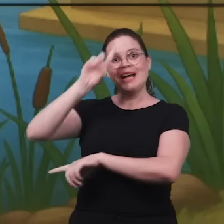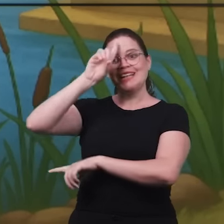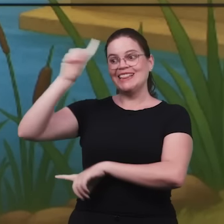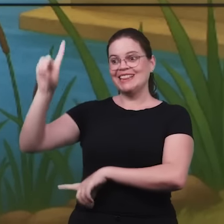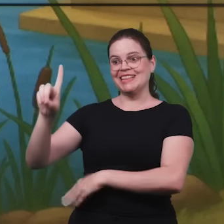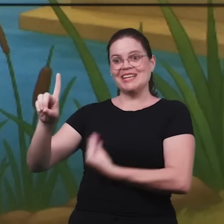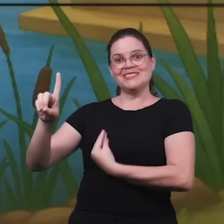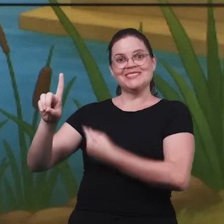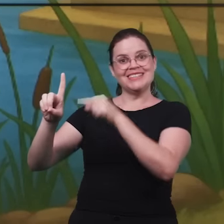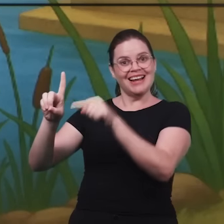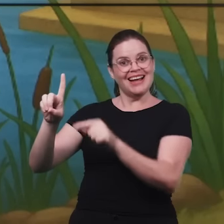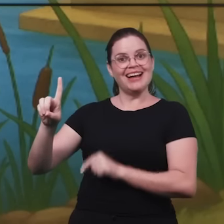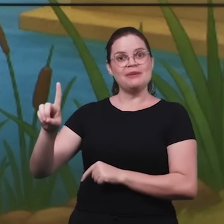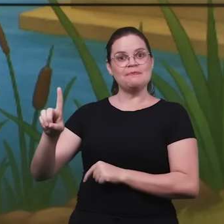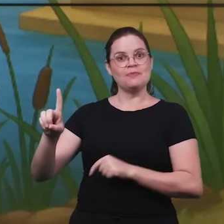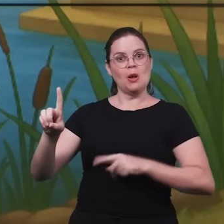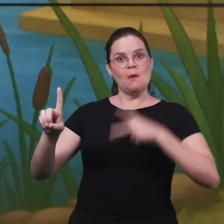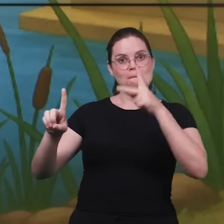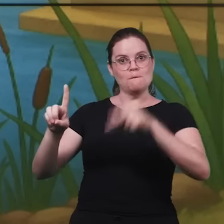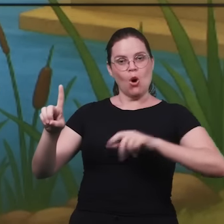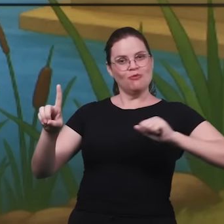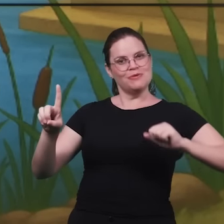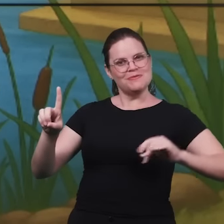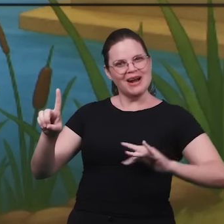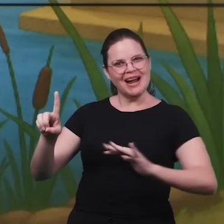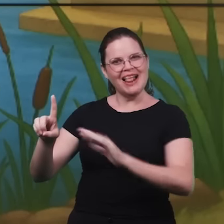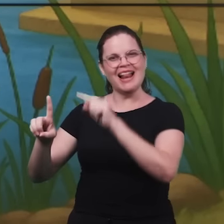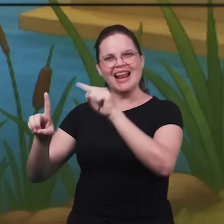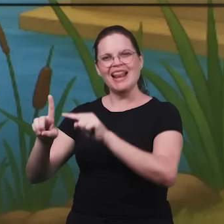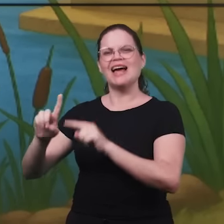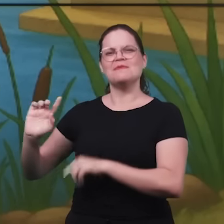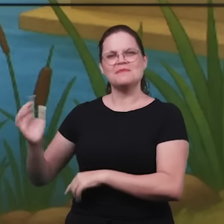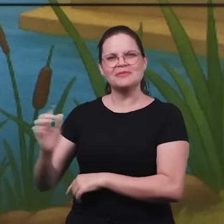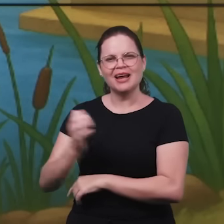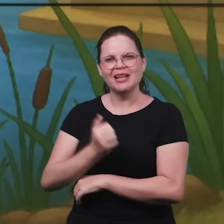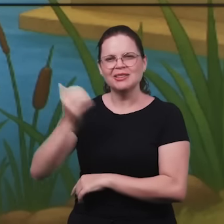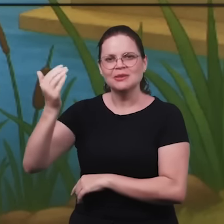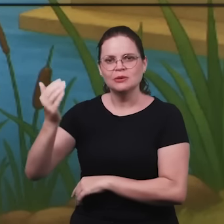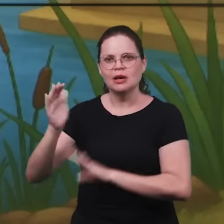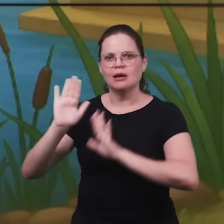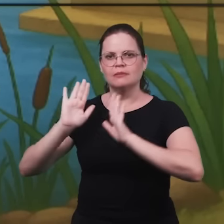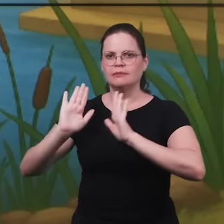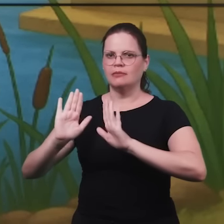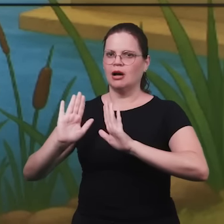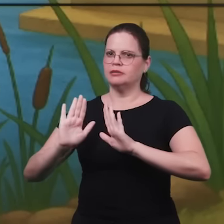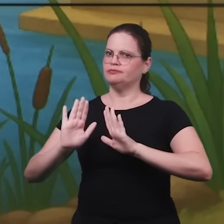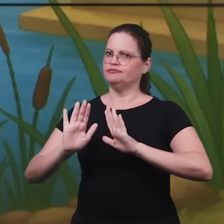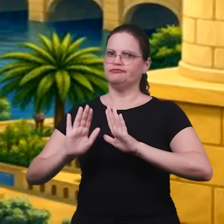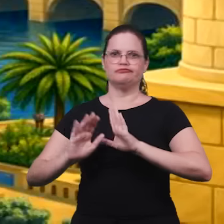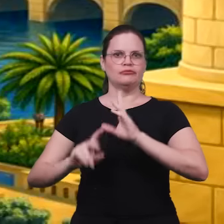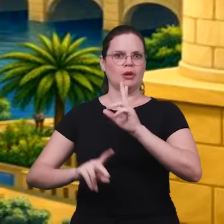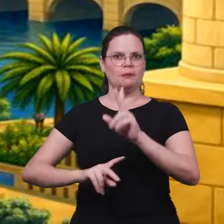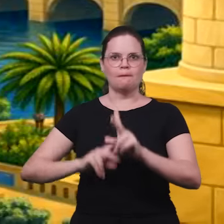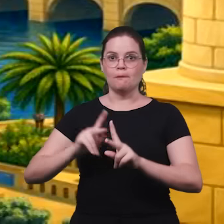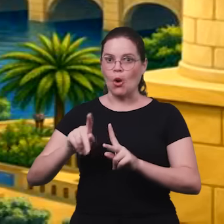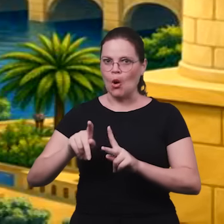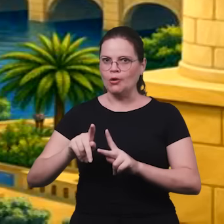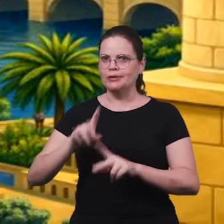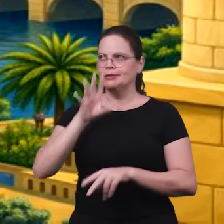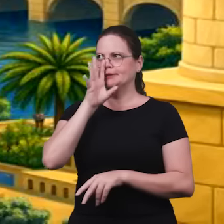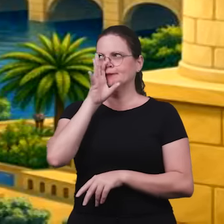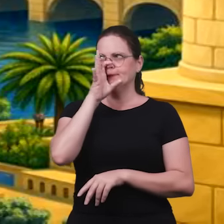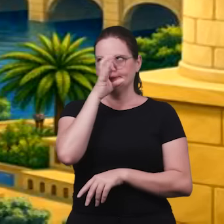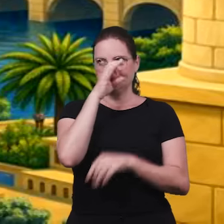adorava a Deus. Mas o povo desobedeceu ao Senhor e aquela cidade foi invadida.